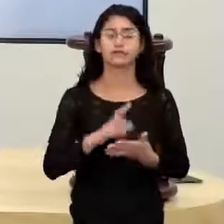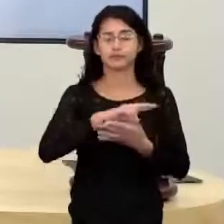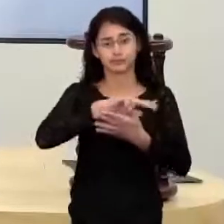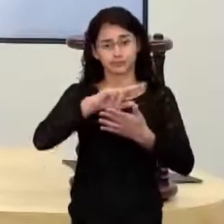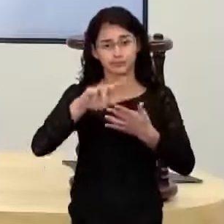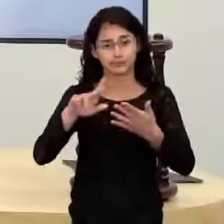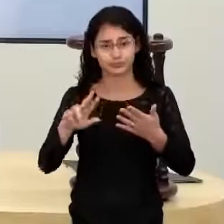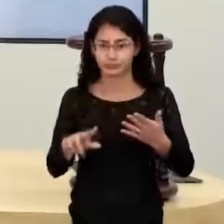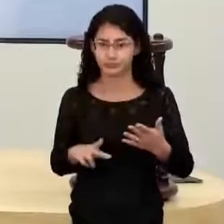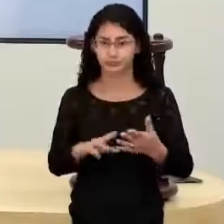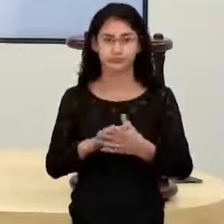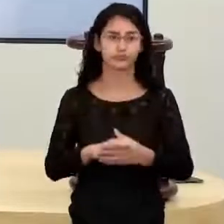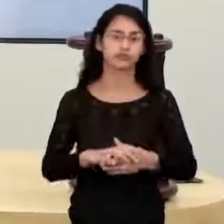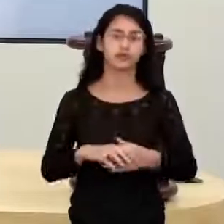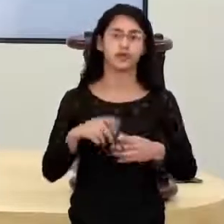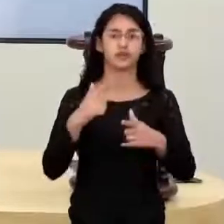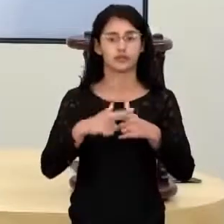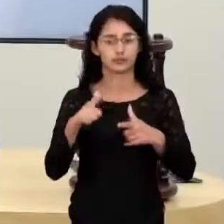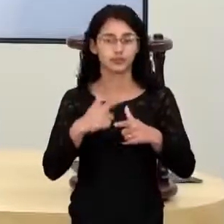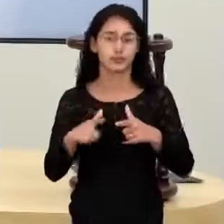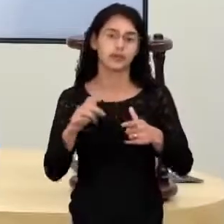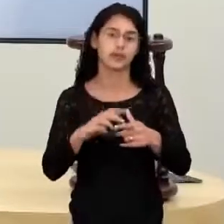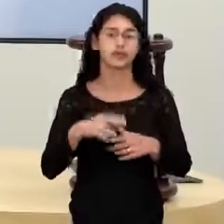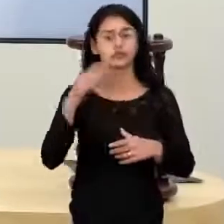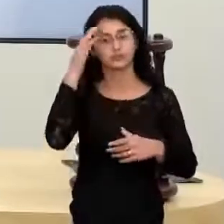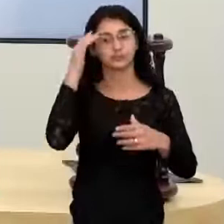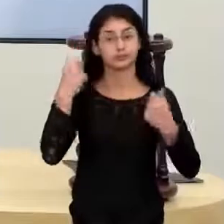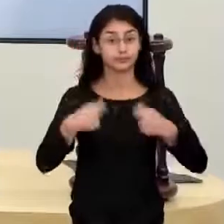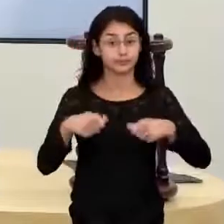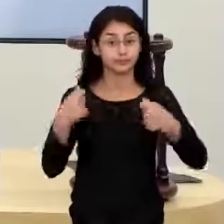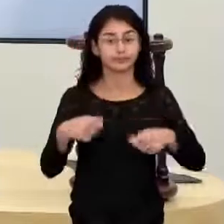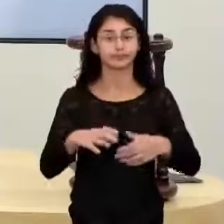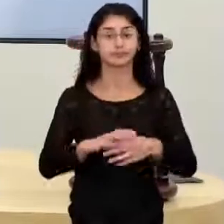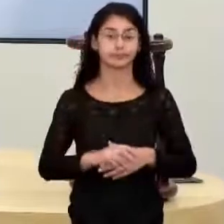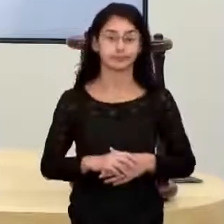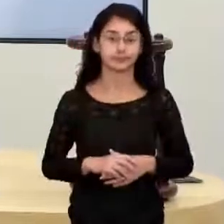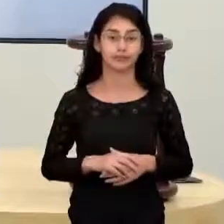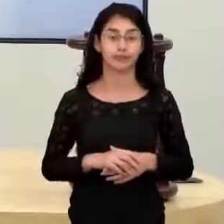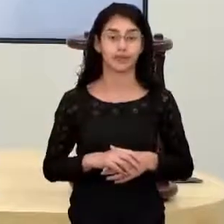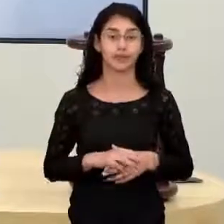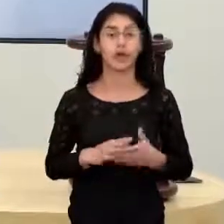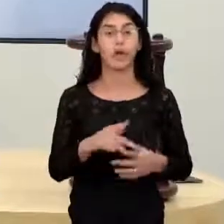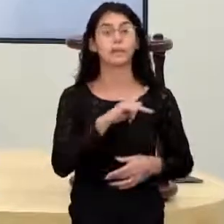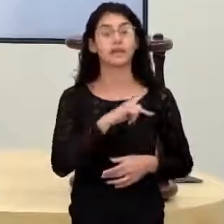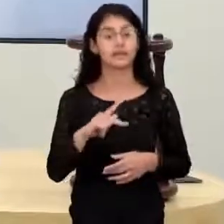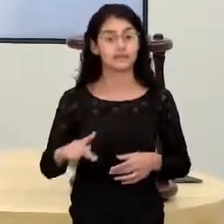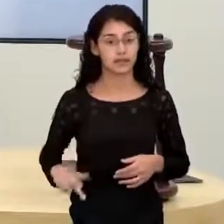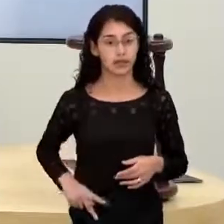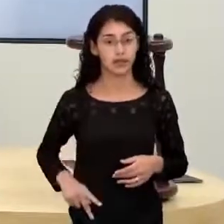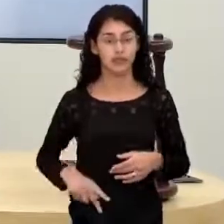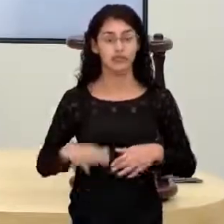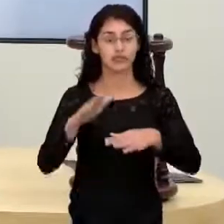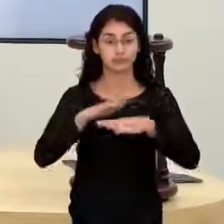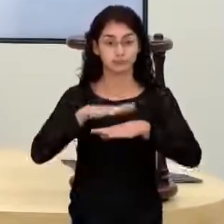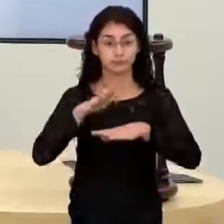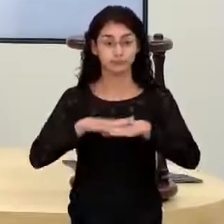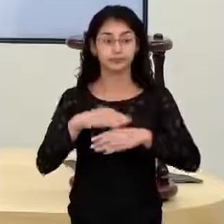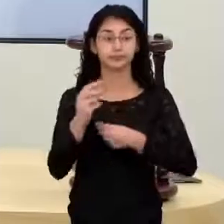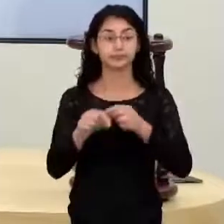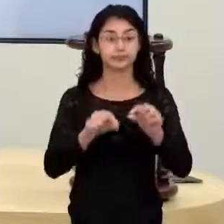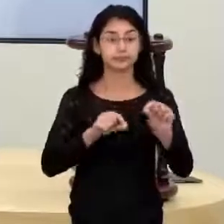muitos problemas para serem resolvidos, né? Muitas questões. O presidente da República, ele pode